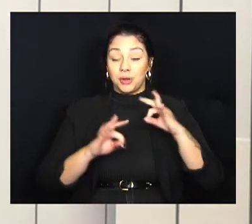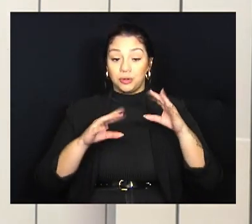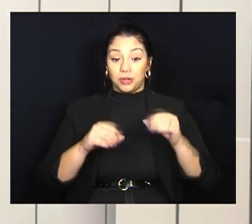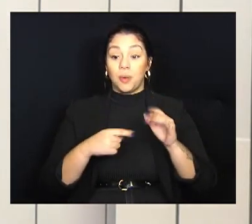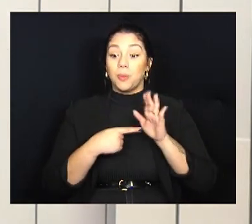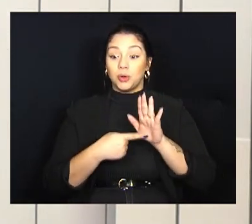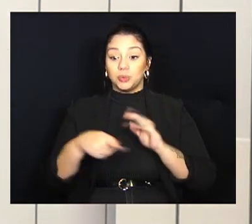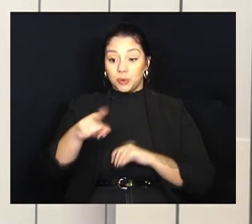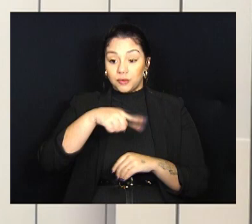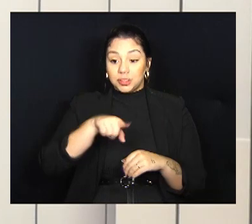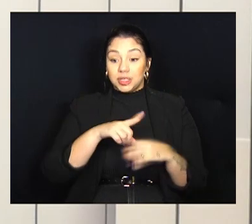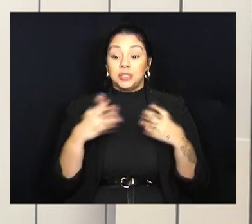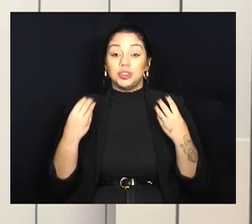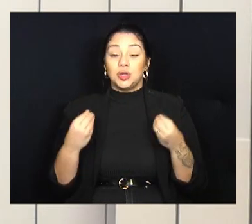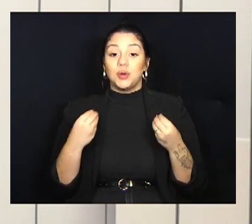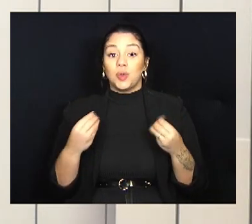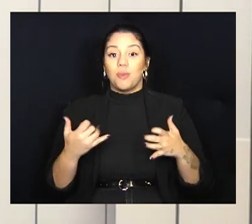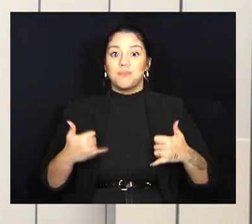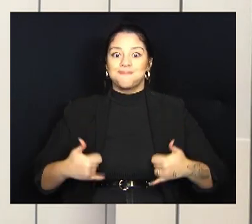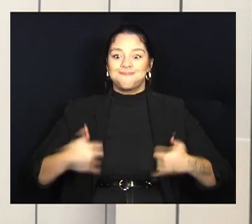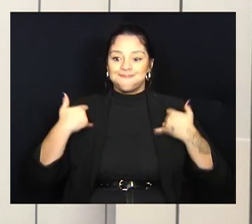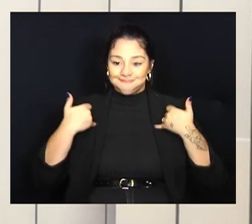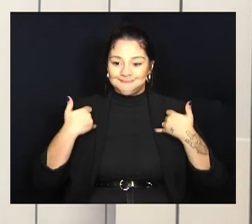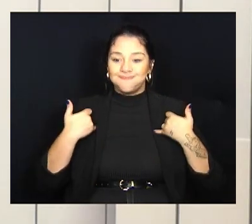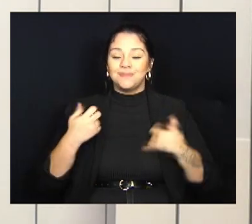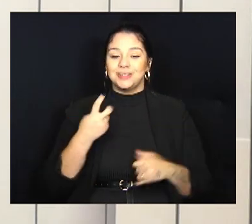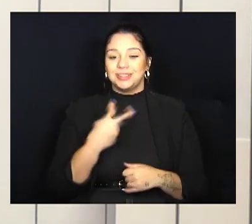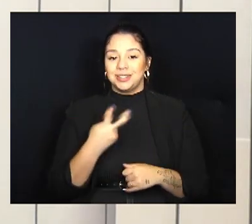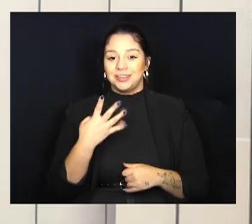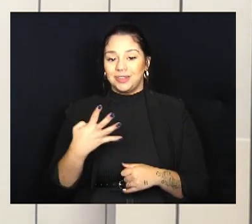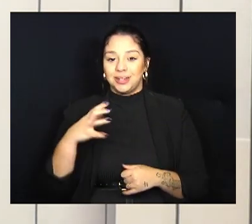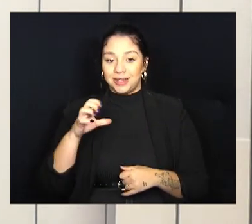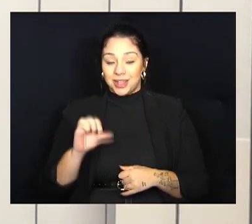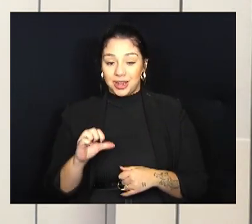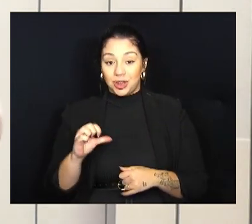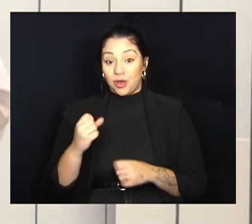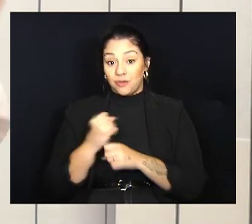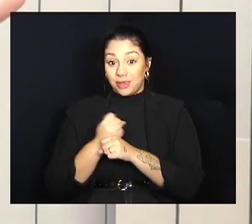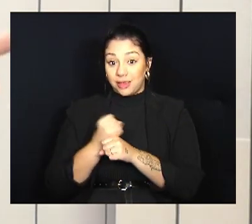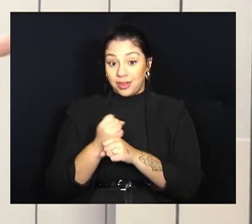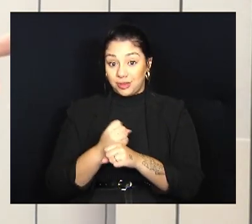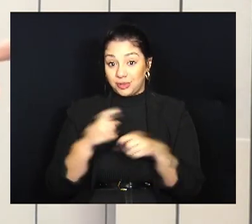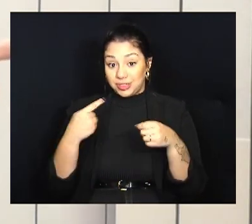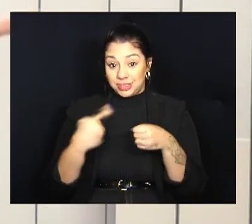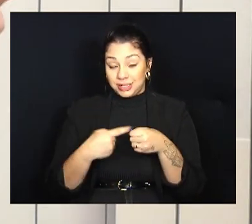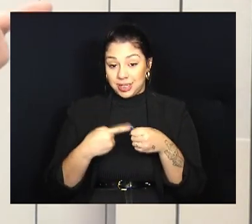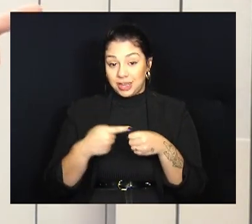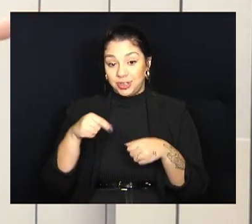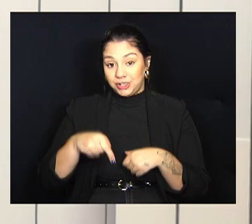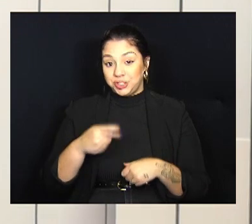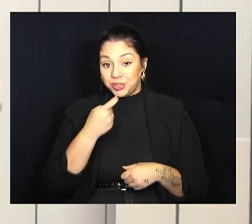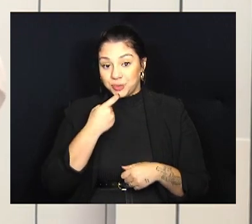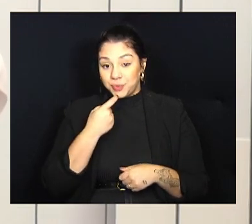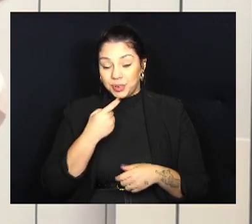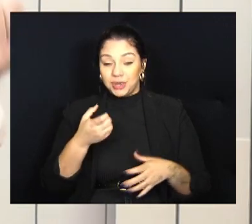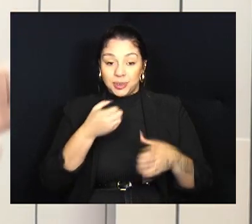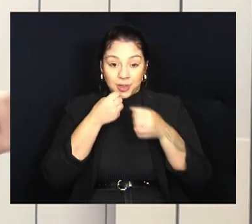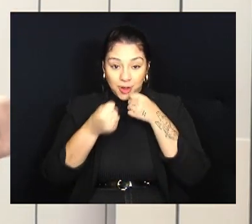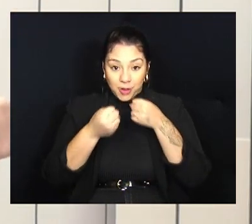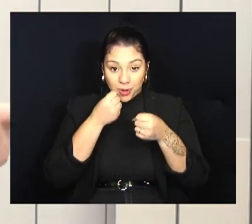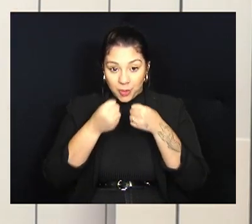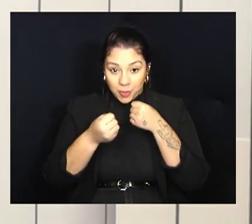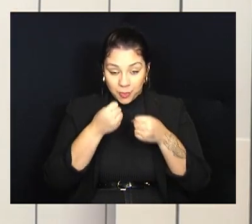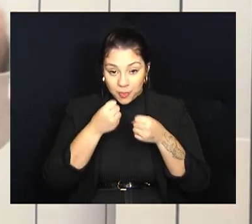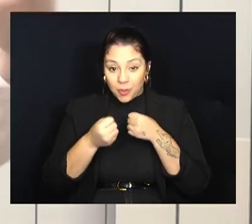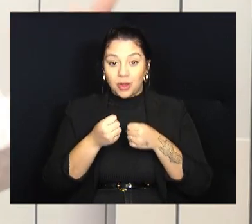as comemorações dos 249 anos da cidade de Campinas. Ontem a repórter Ana Paula esteve no Largo